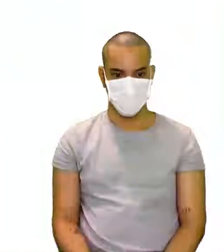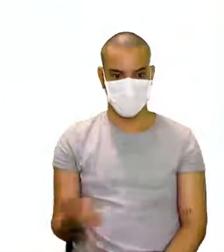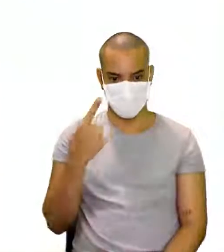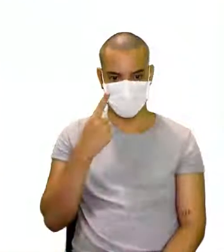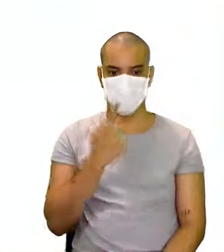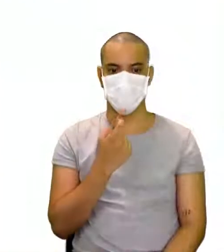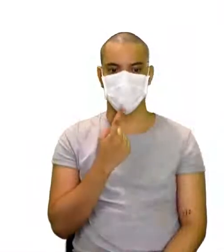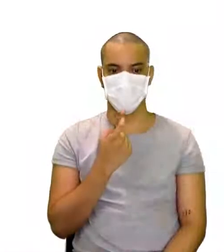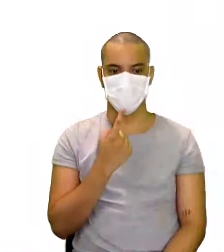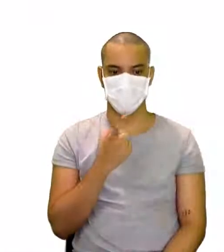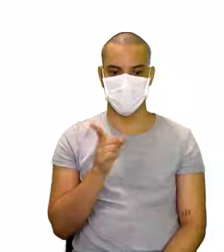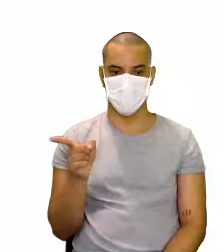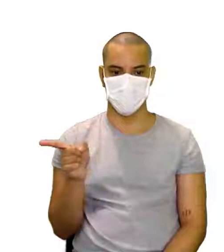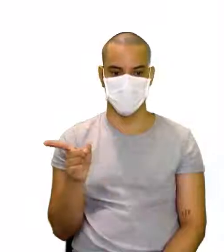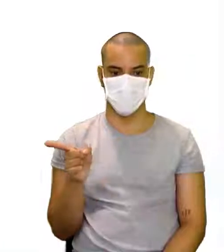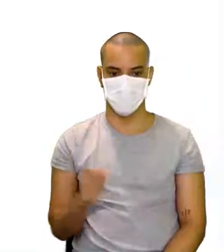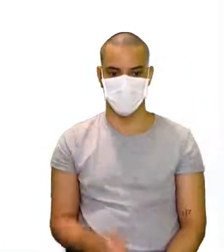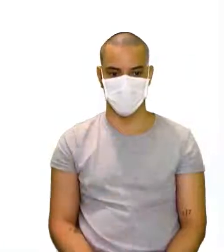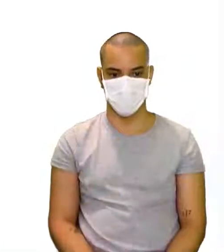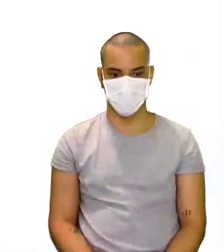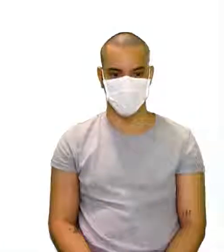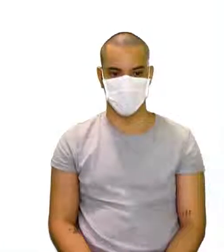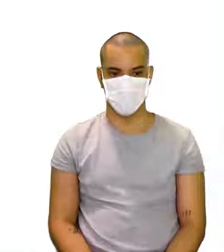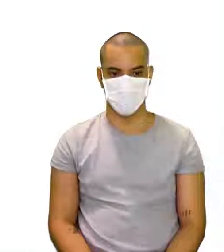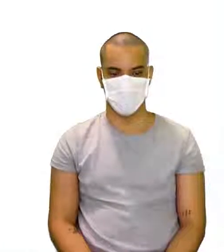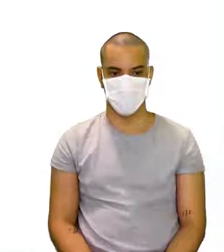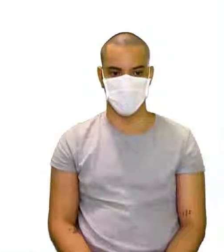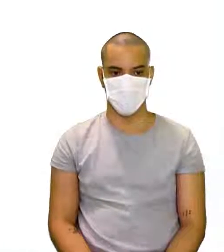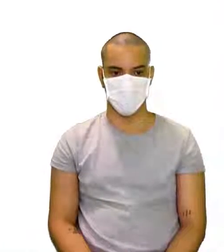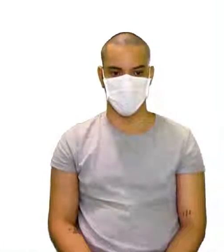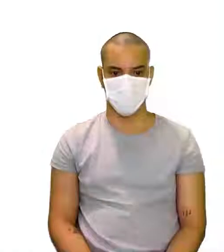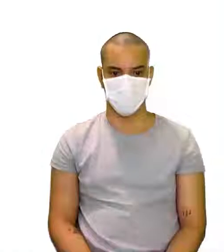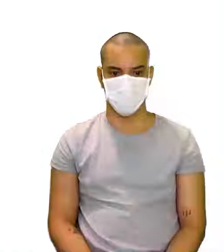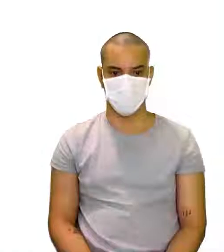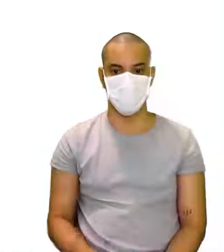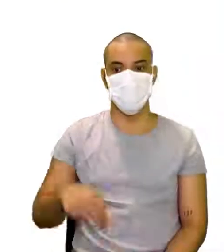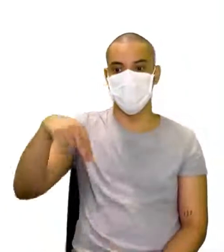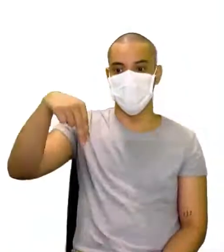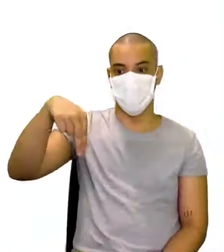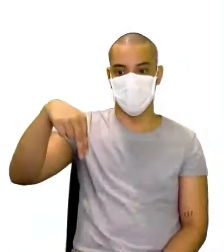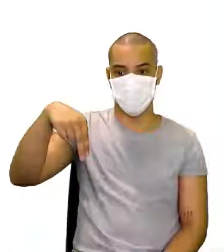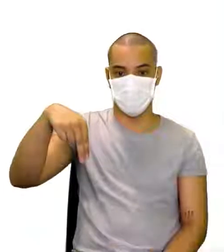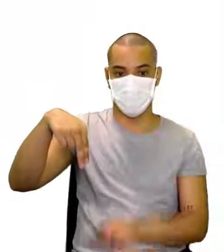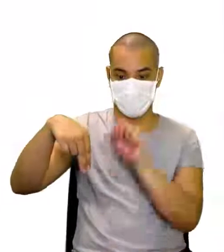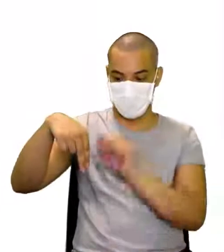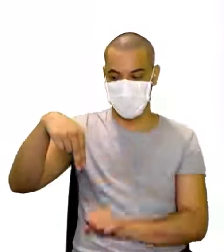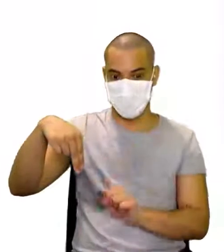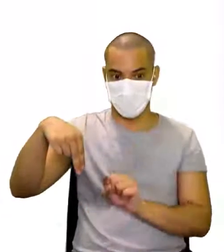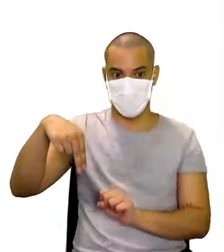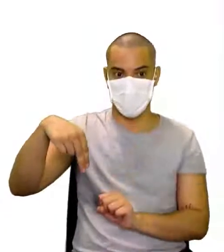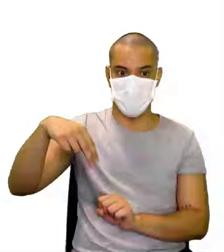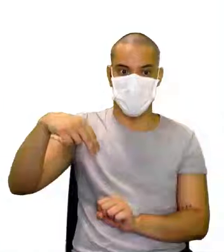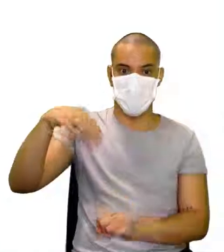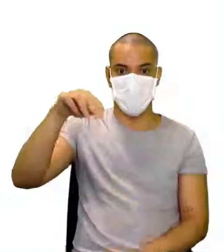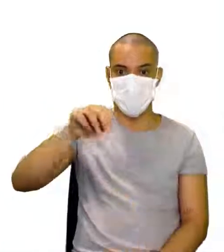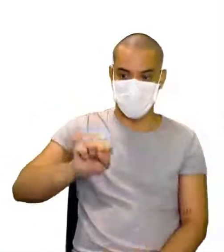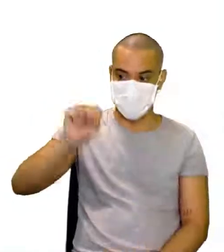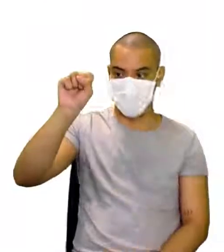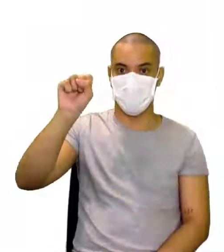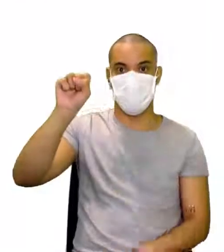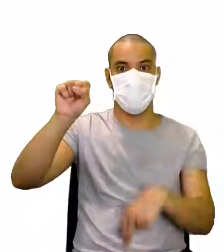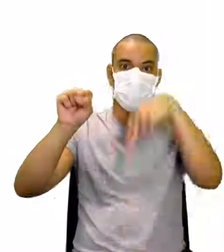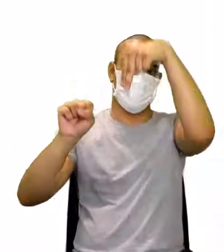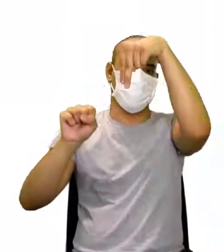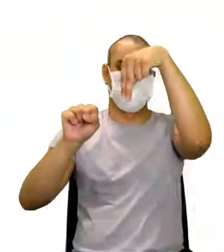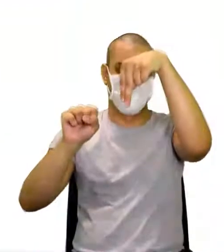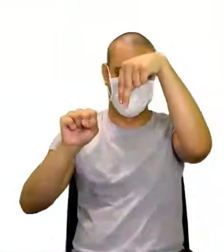Tá bem vertical aqui. O polo norte magnético, vocês podem ver que tem uma inclinação, gente, é porque é próximo, né? Nesse caso aqui é próximo,